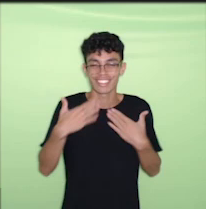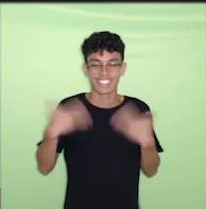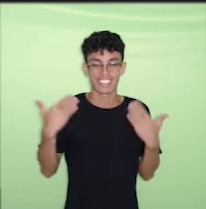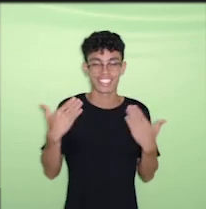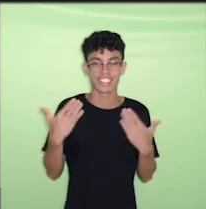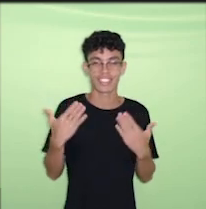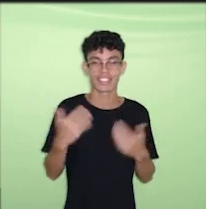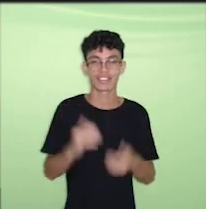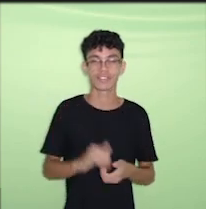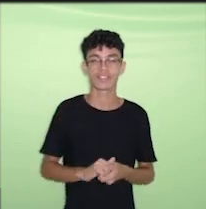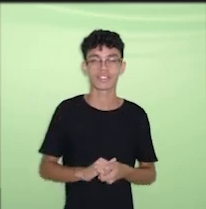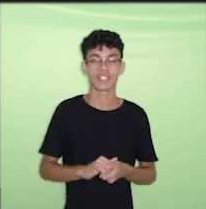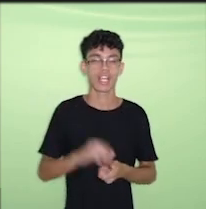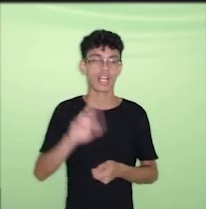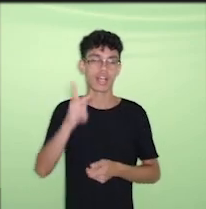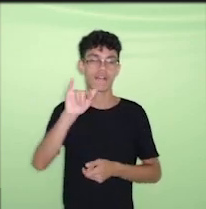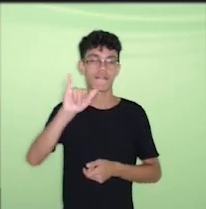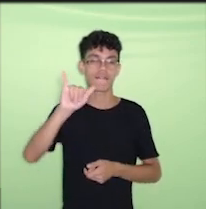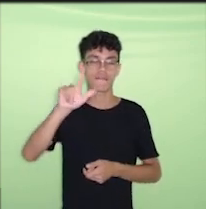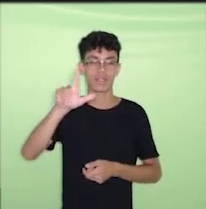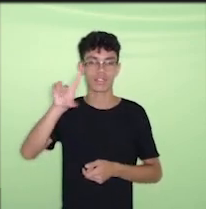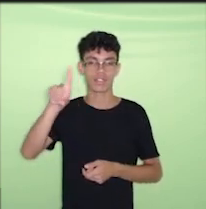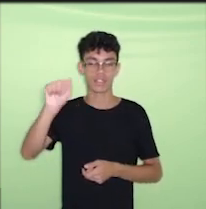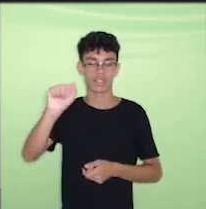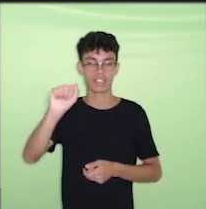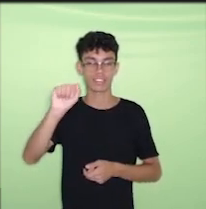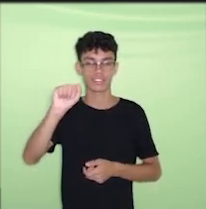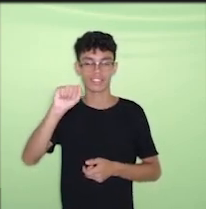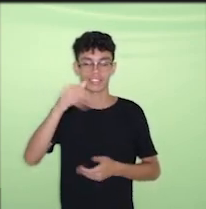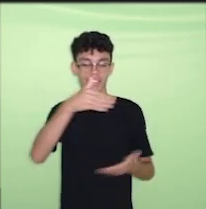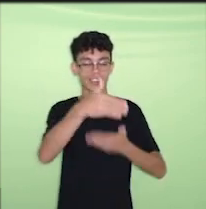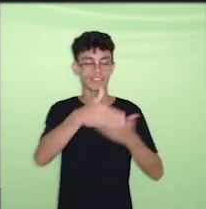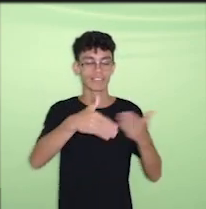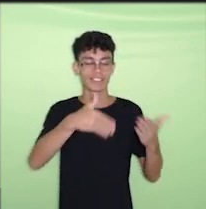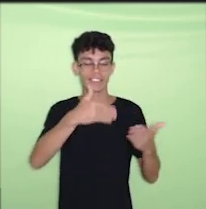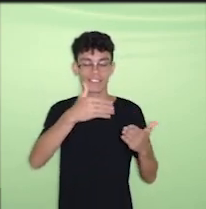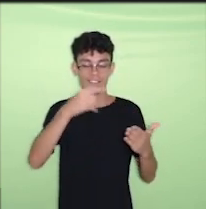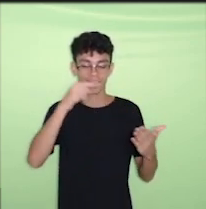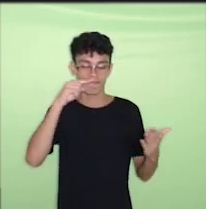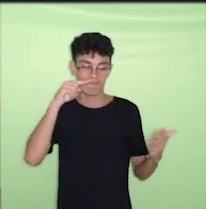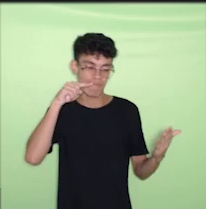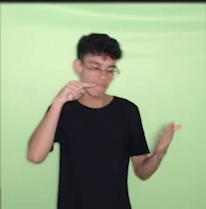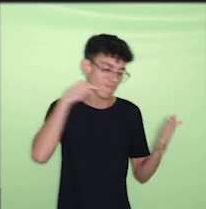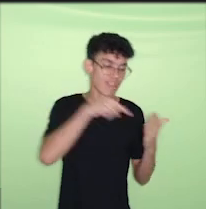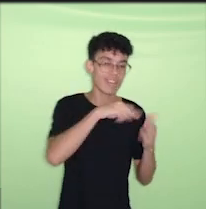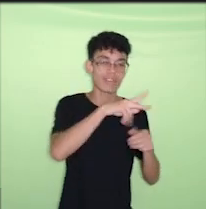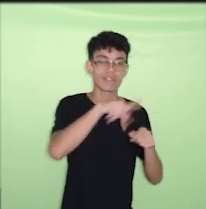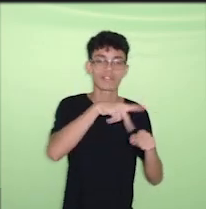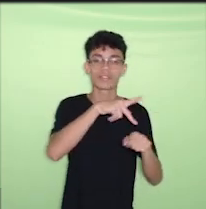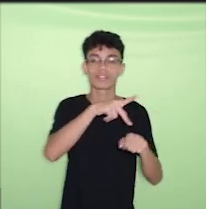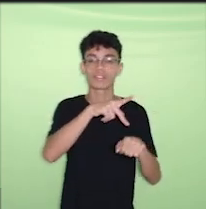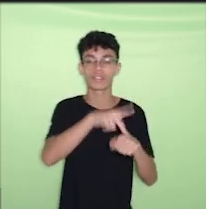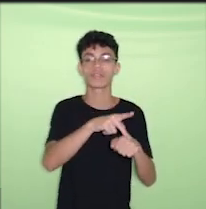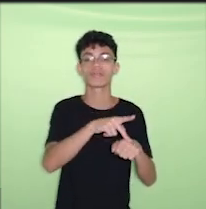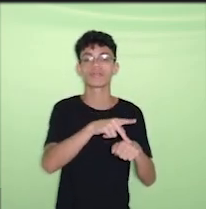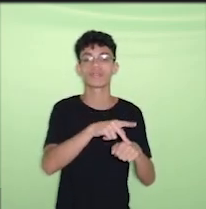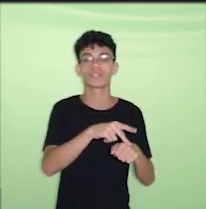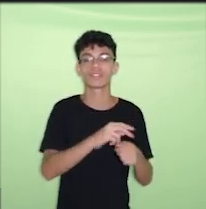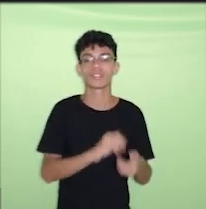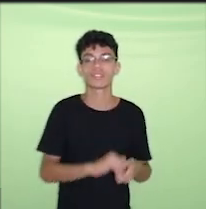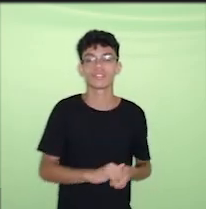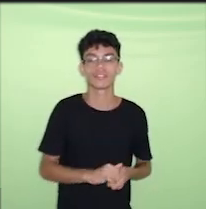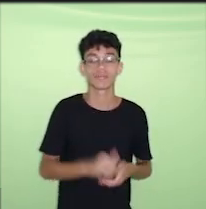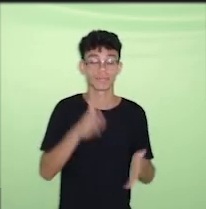pelo engajamento da Hilda, sabe? Assim, com o país, né? Com o país naquele